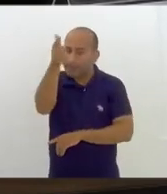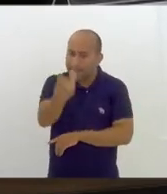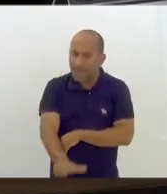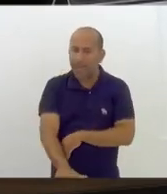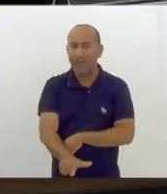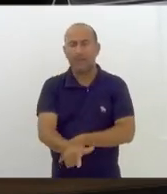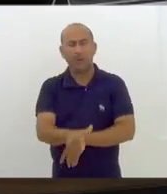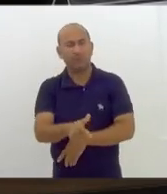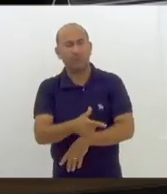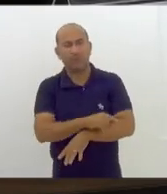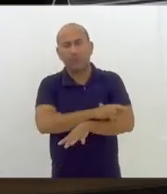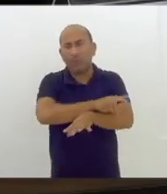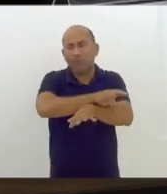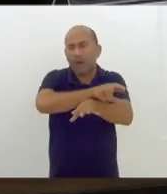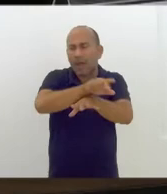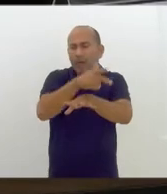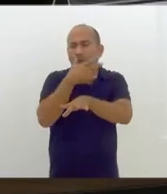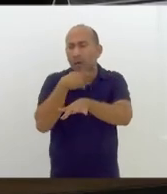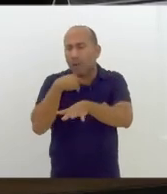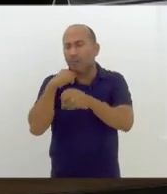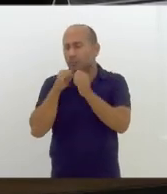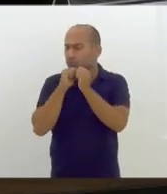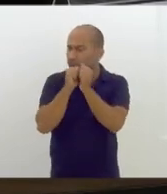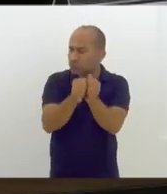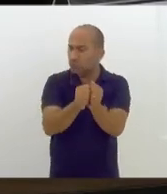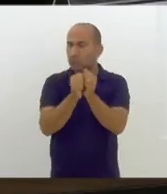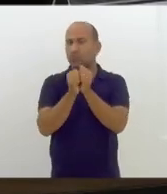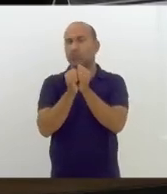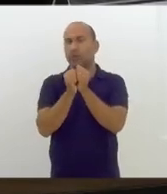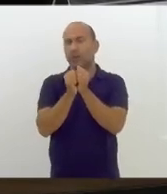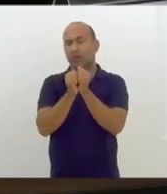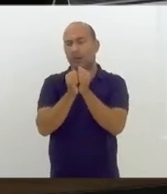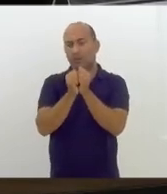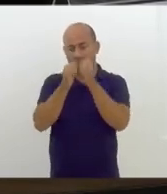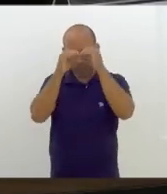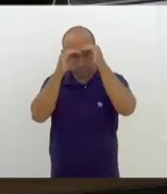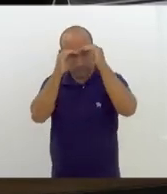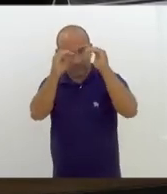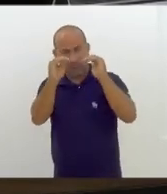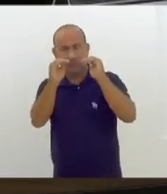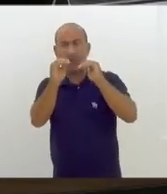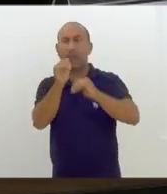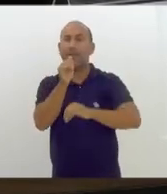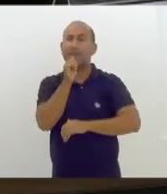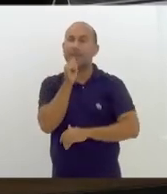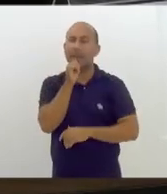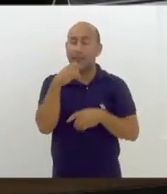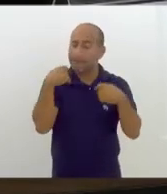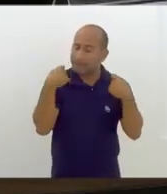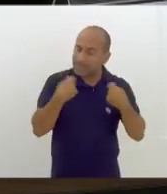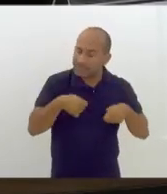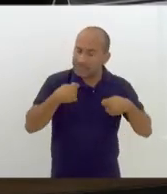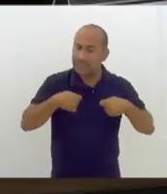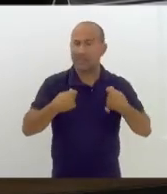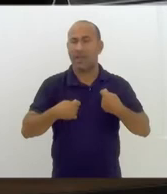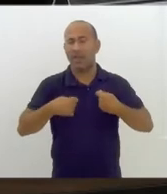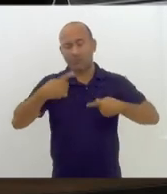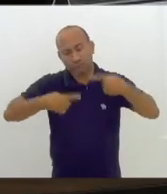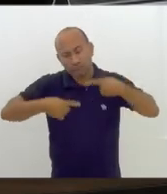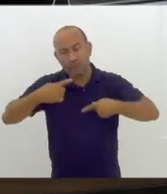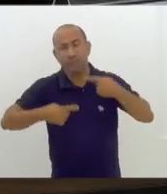homens vejam e sigam esse exemplo. Vocês precisam discutir o machismo